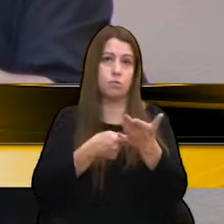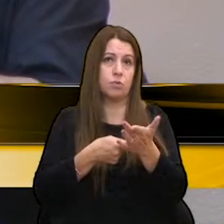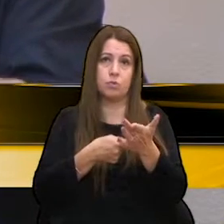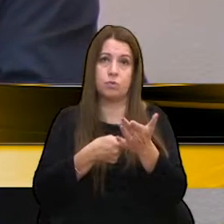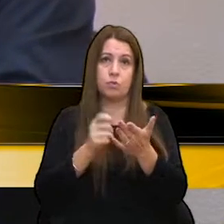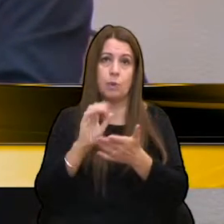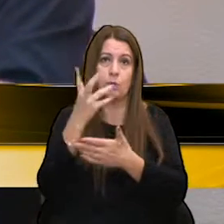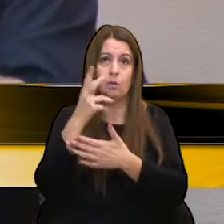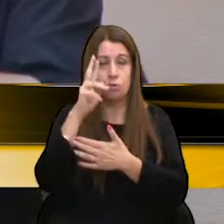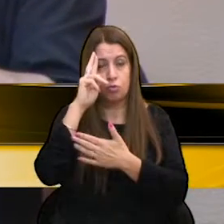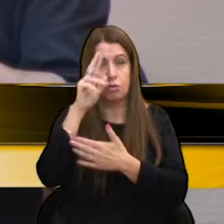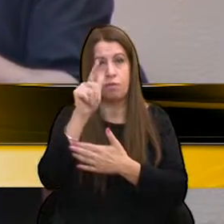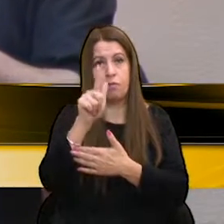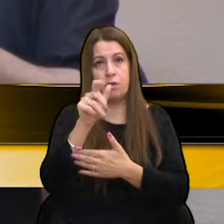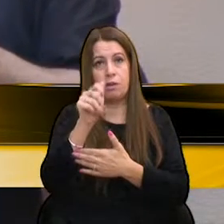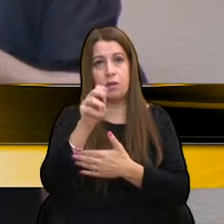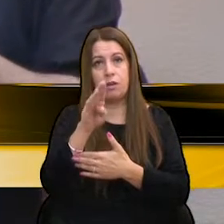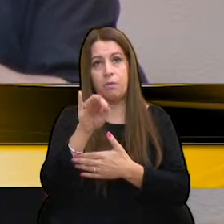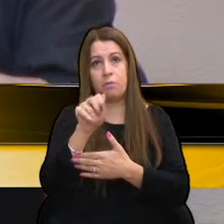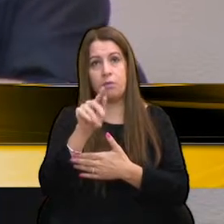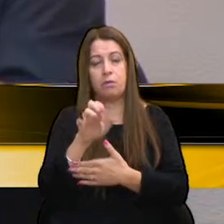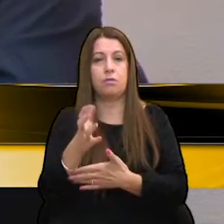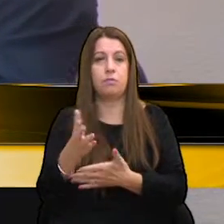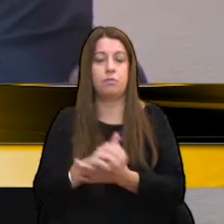uma decisão do chefe de gabinete,